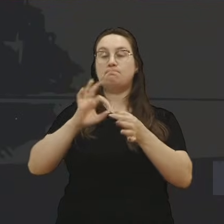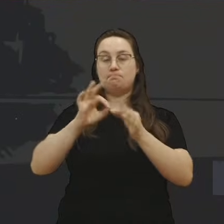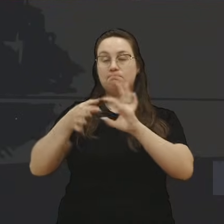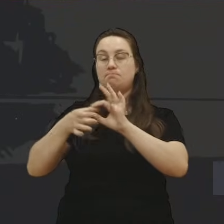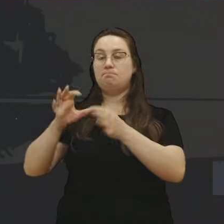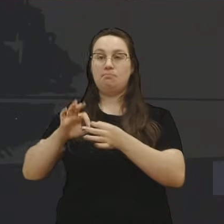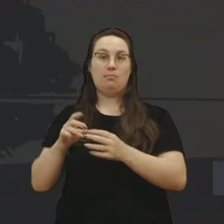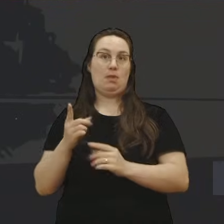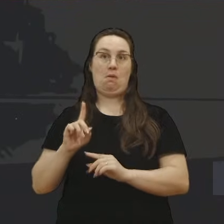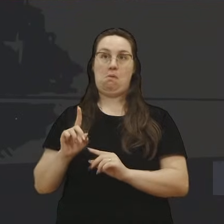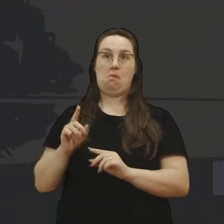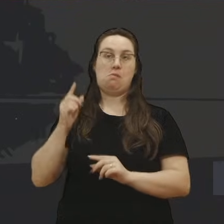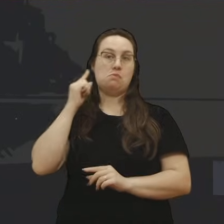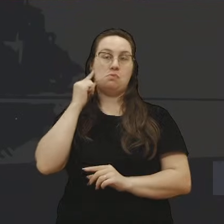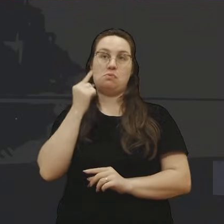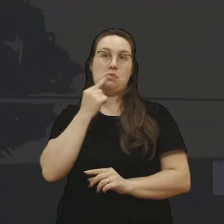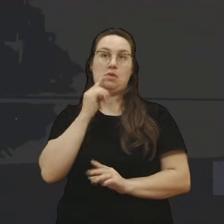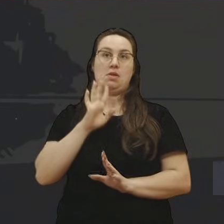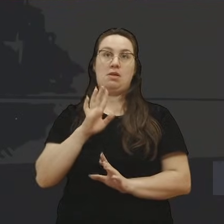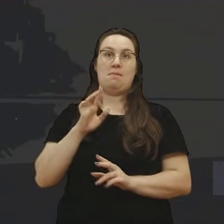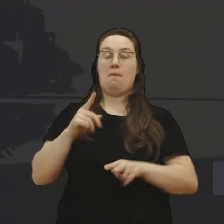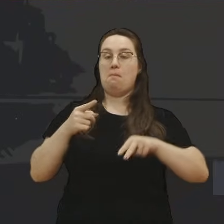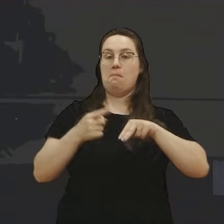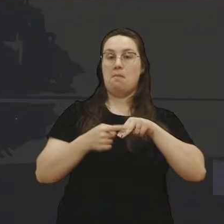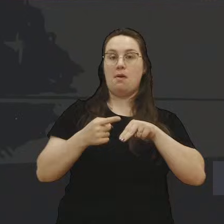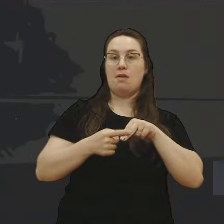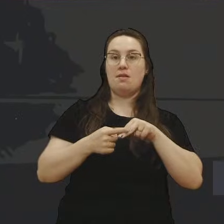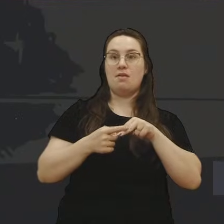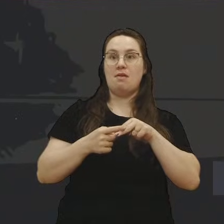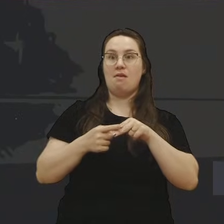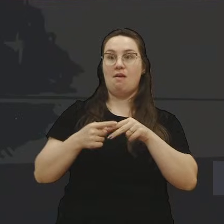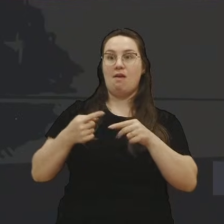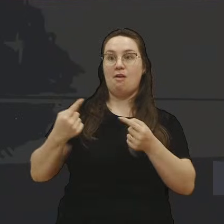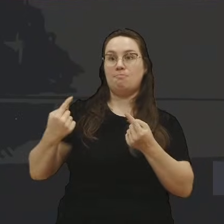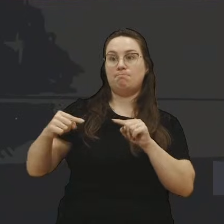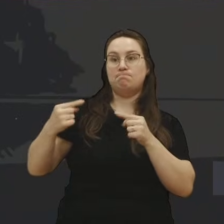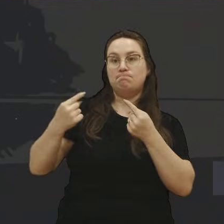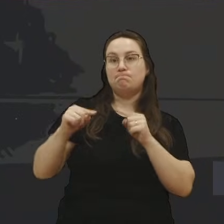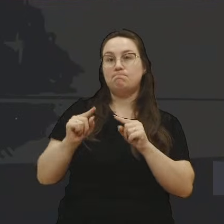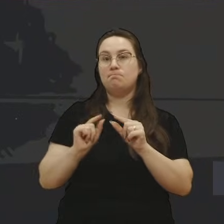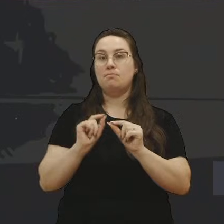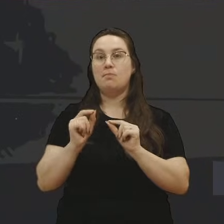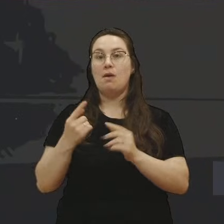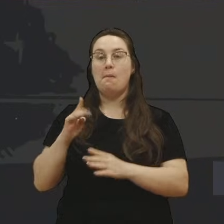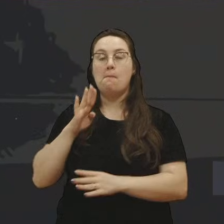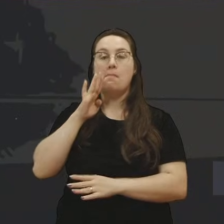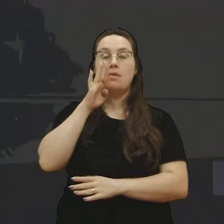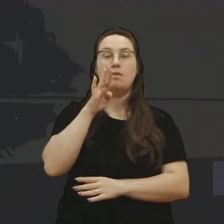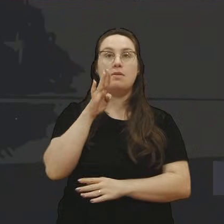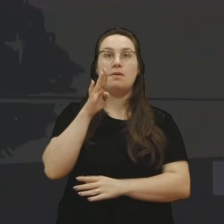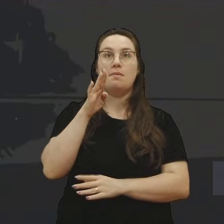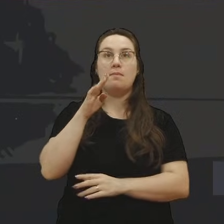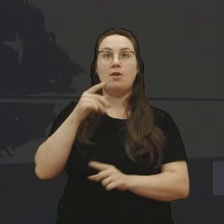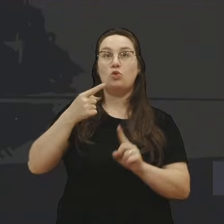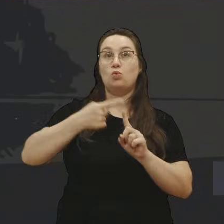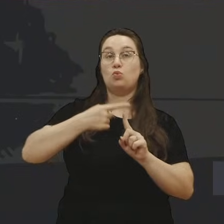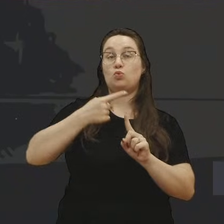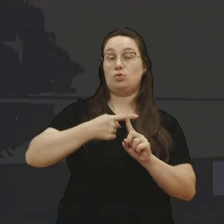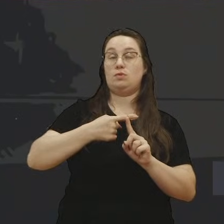paralímpicas ou surdo-olímpicas que disputaram as categorias inferiores à categoria principal da